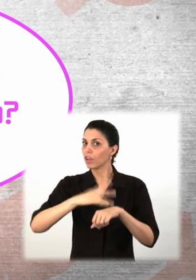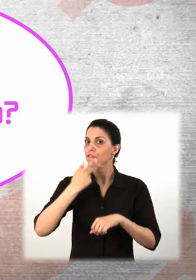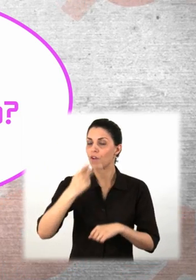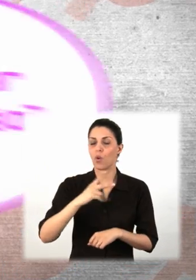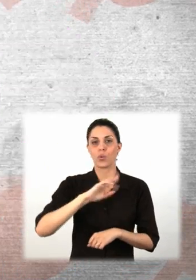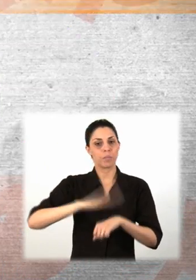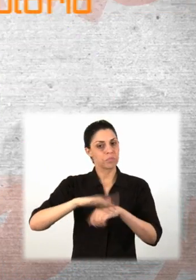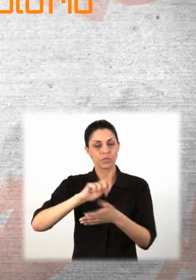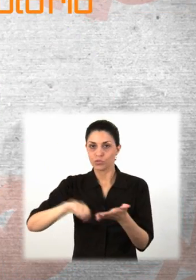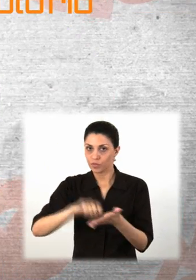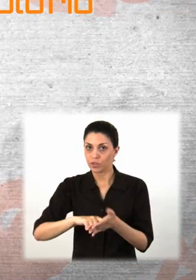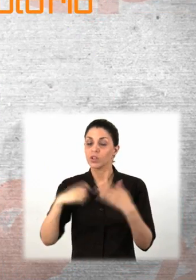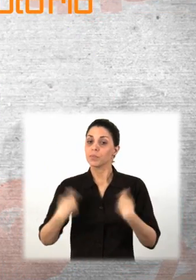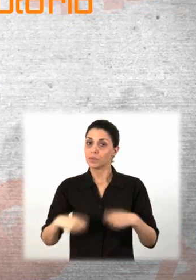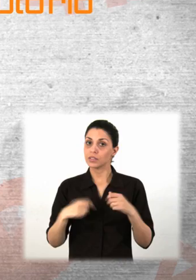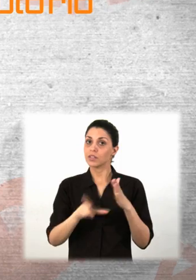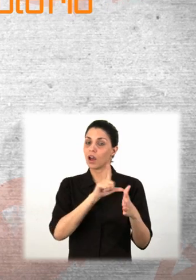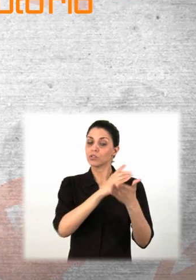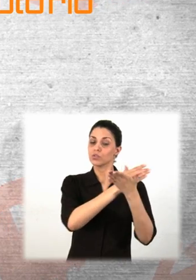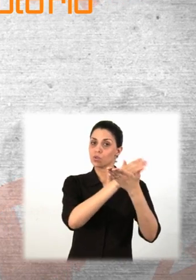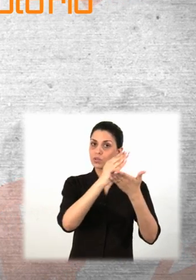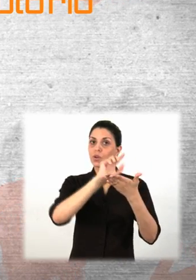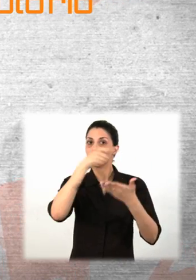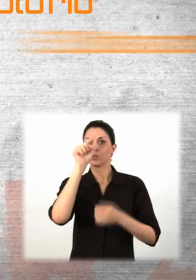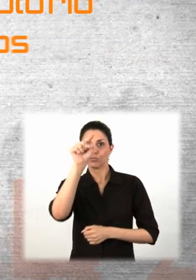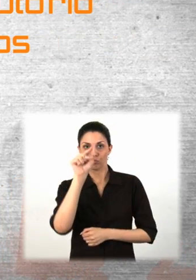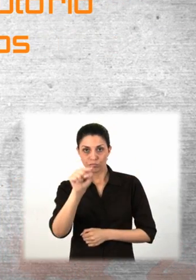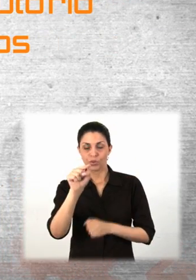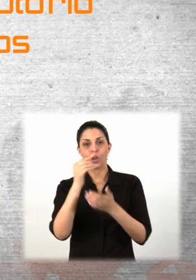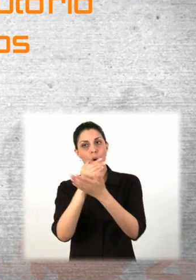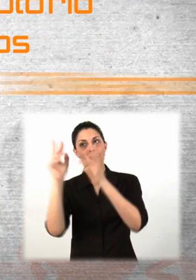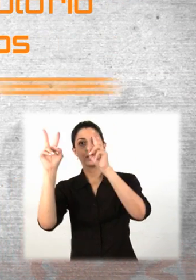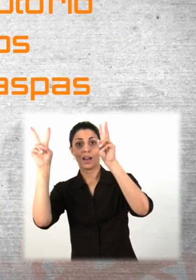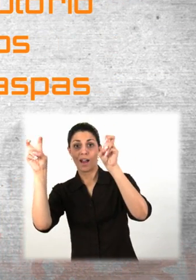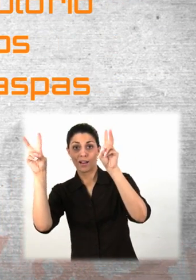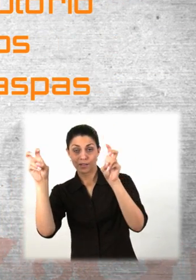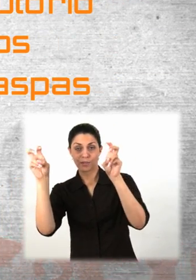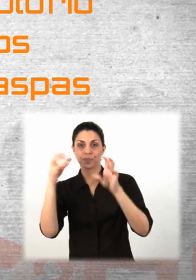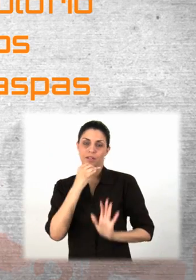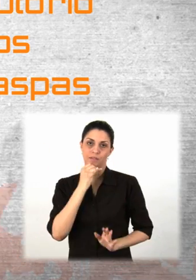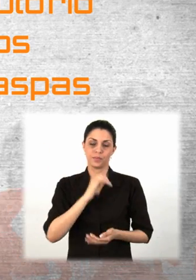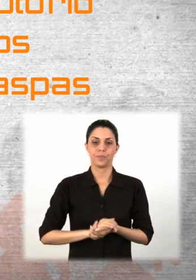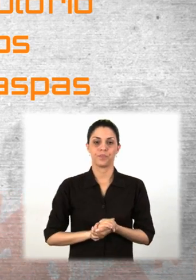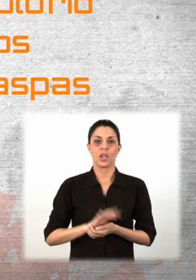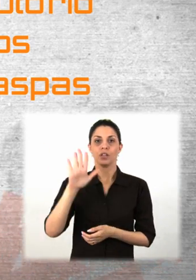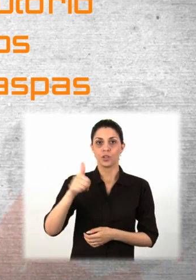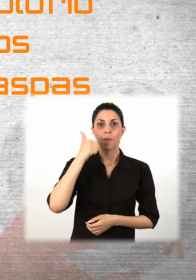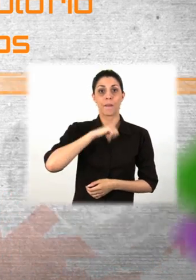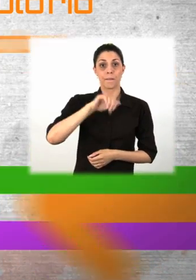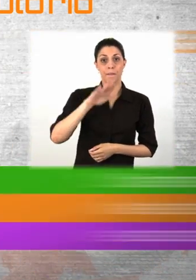deixar claro que não é uma frase sua, comece com um trecho introdutório, para então usar os 2 pontos e também aspas. Por